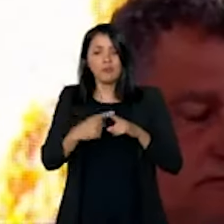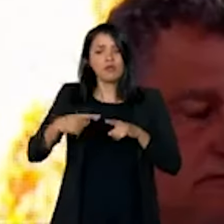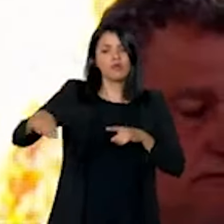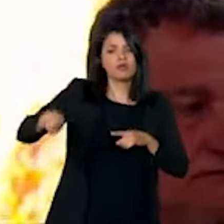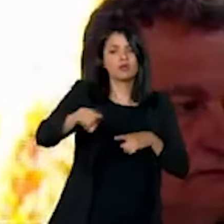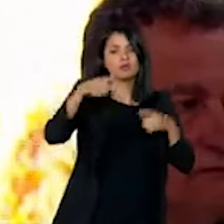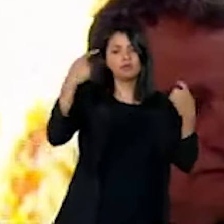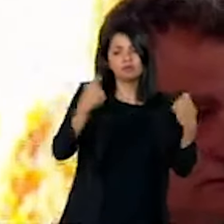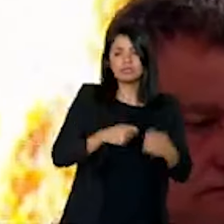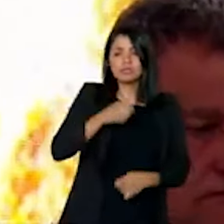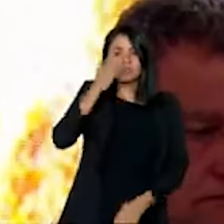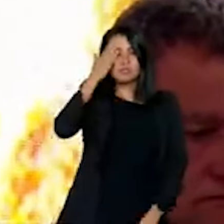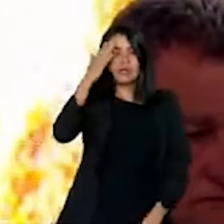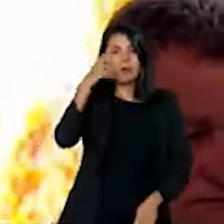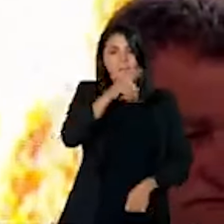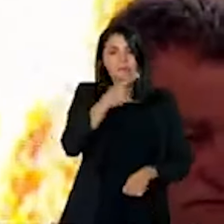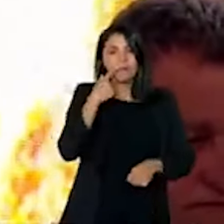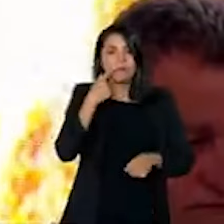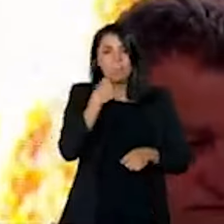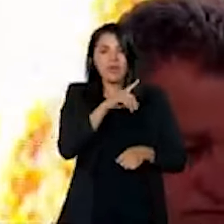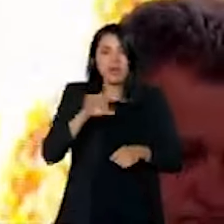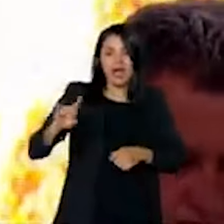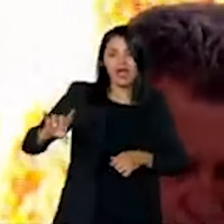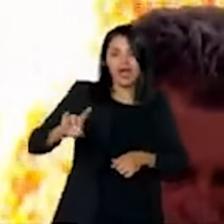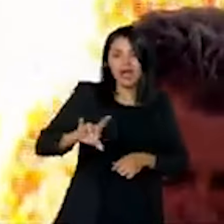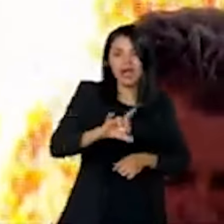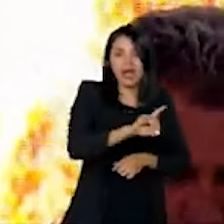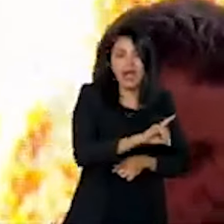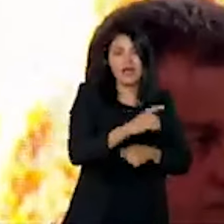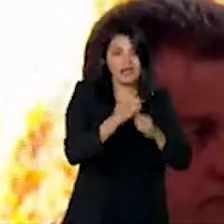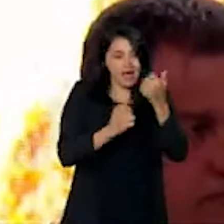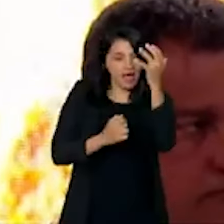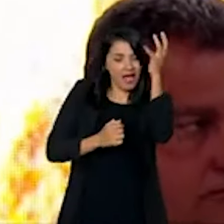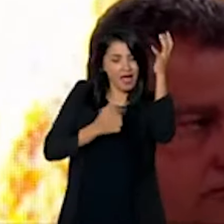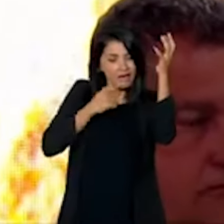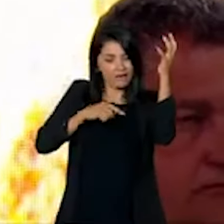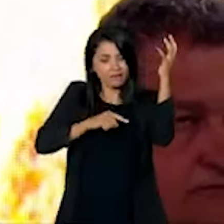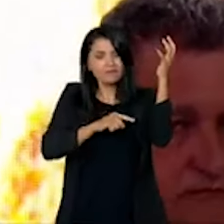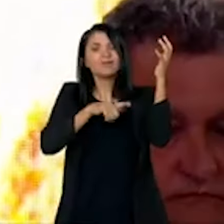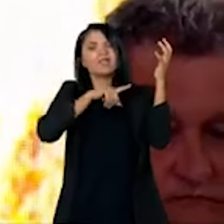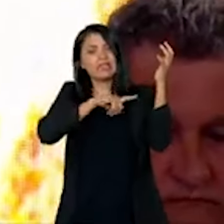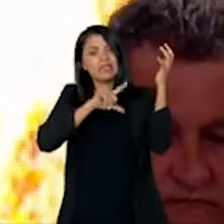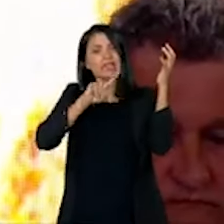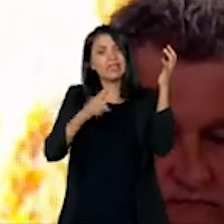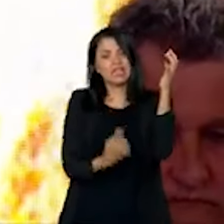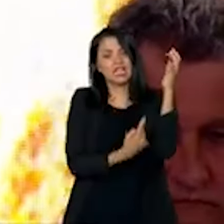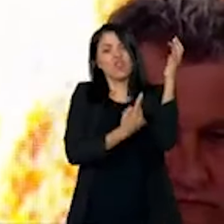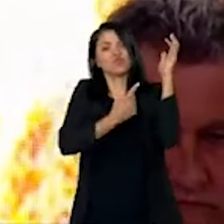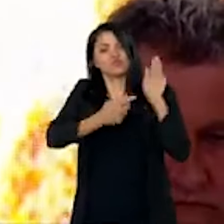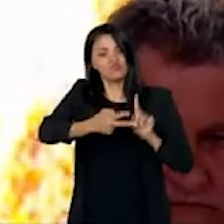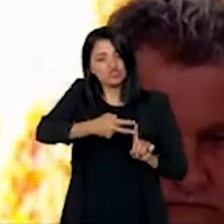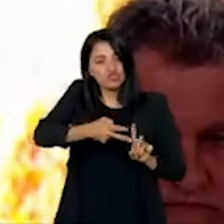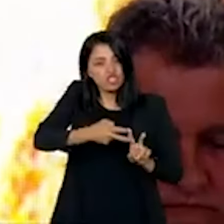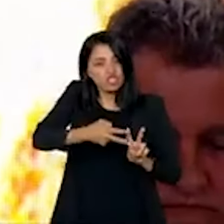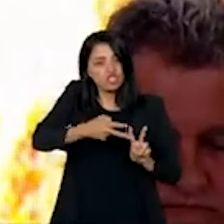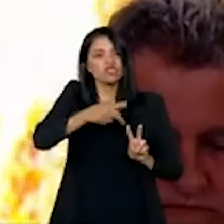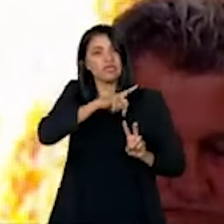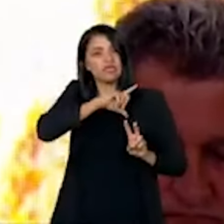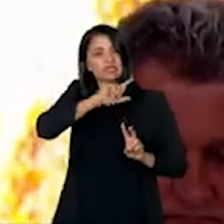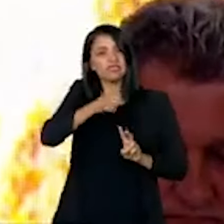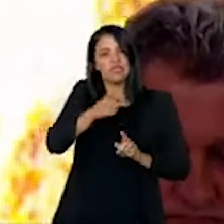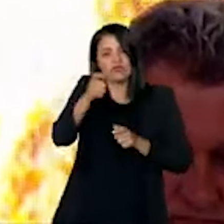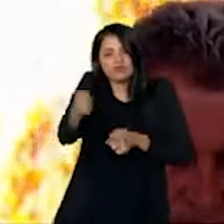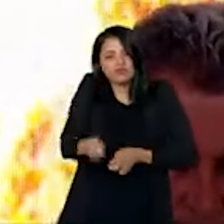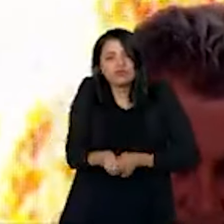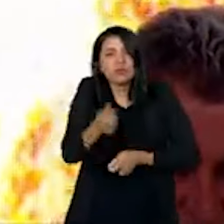que saber que embaixo de cada copa de uma árvore tem um indígena, tem um pescador, tem um